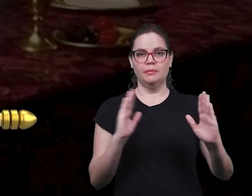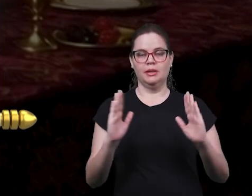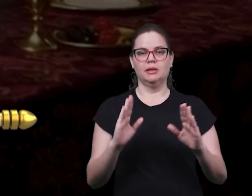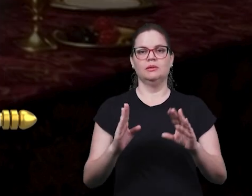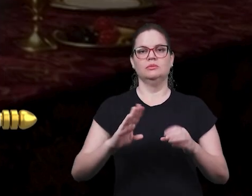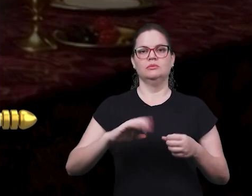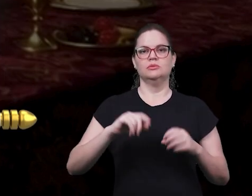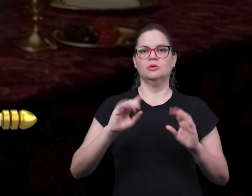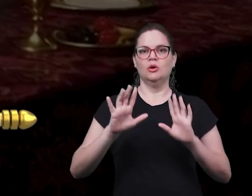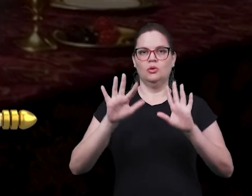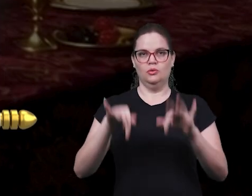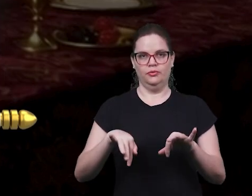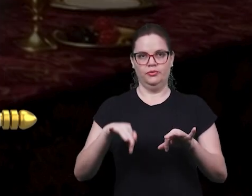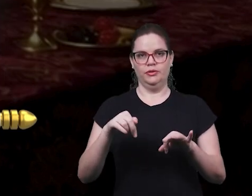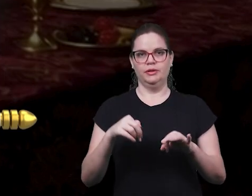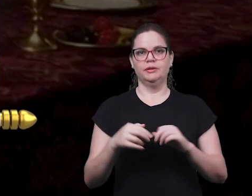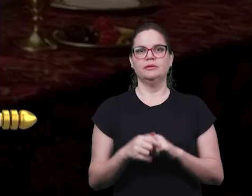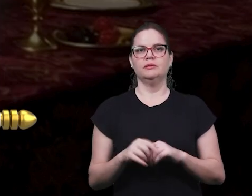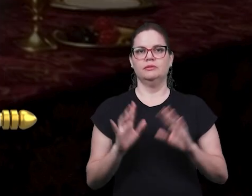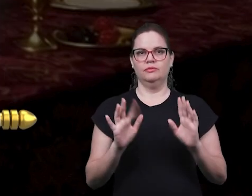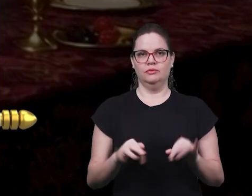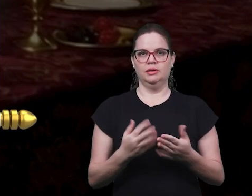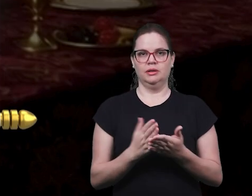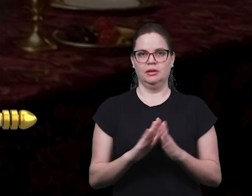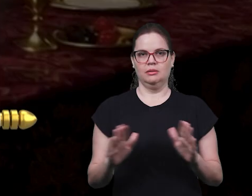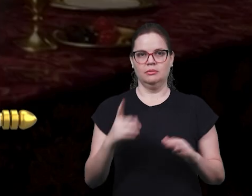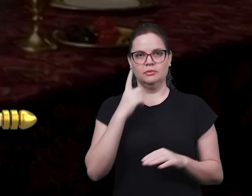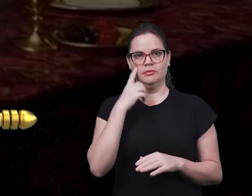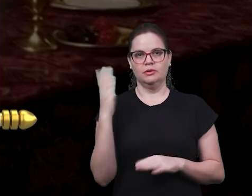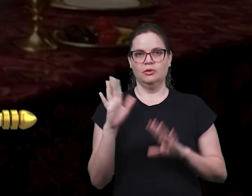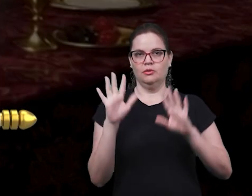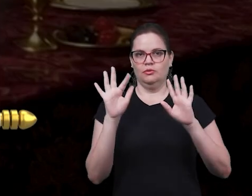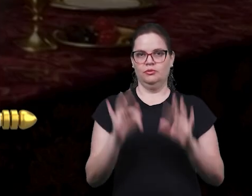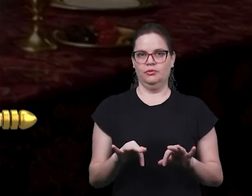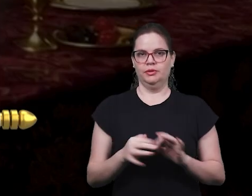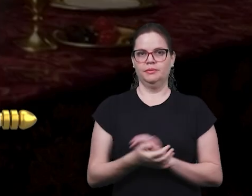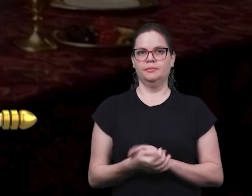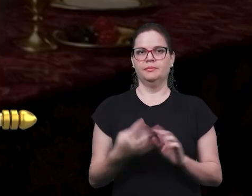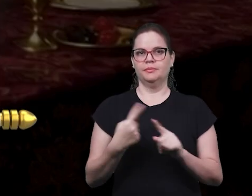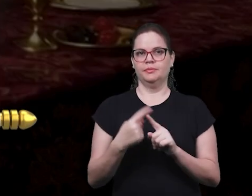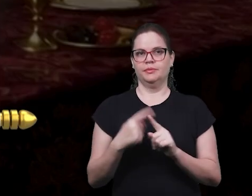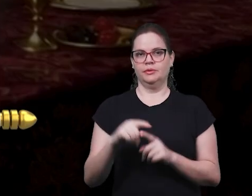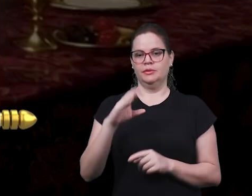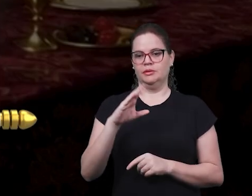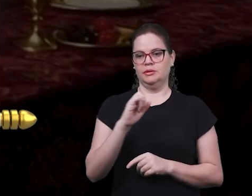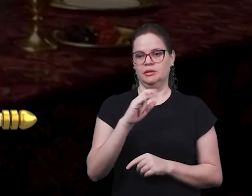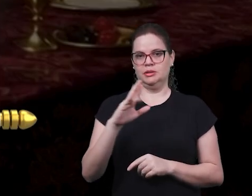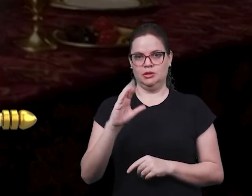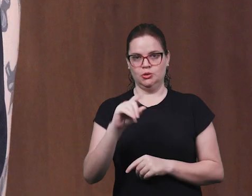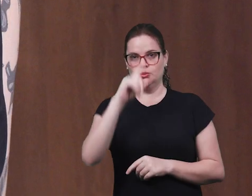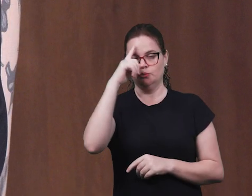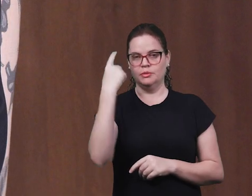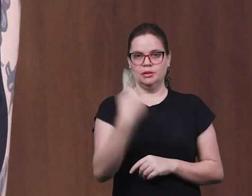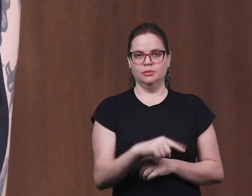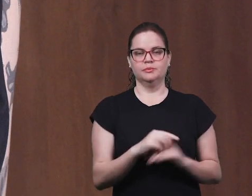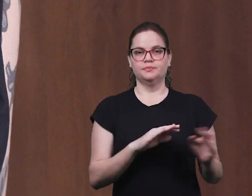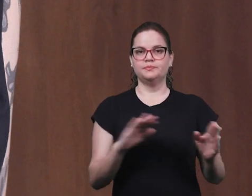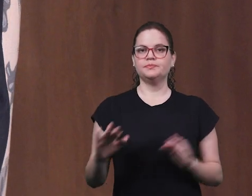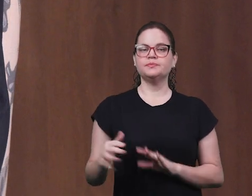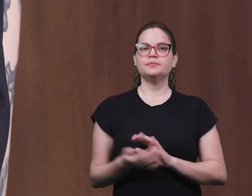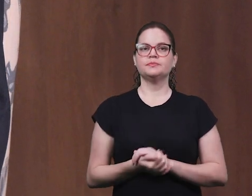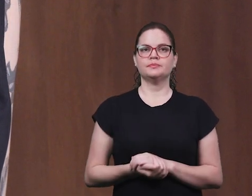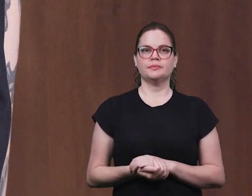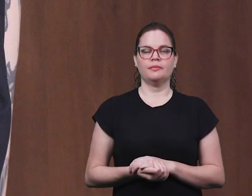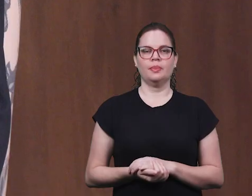ali mostrando o fim do cativeiro, se dá o fim do cativeiro, com a ordem de Ciro. Agora,